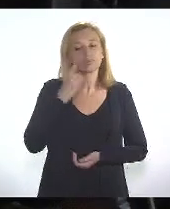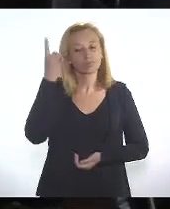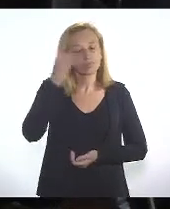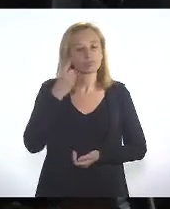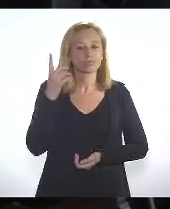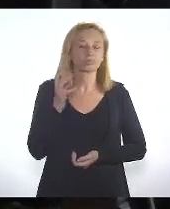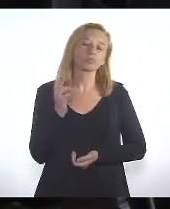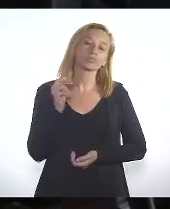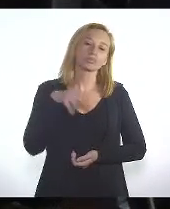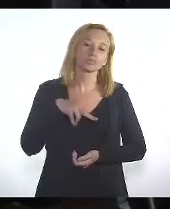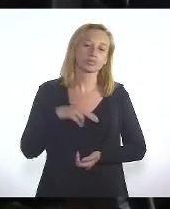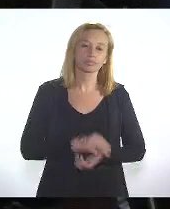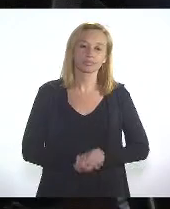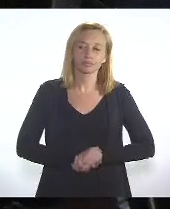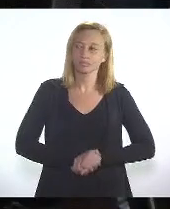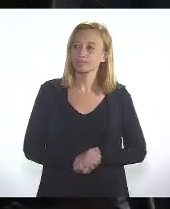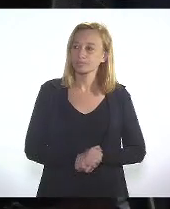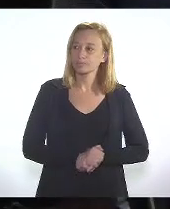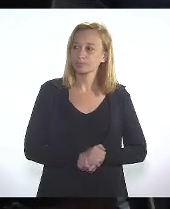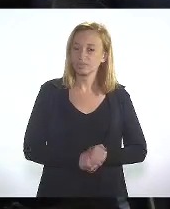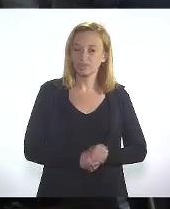Deputado Renan Ferreirinha.